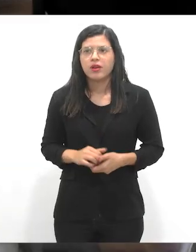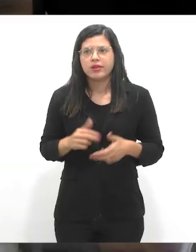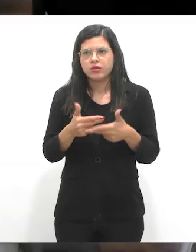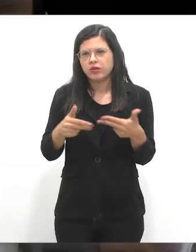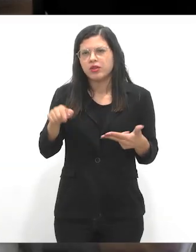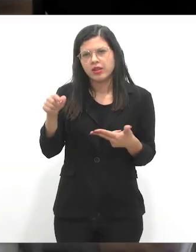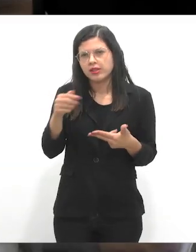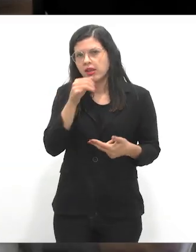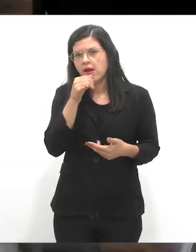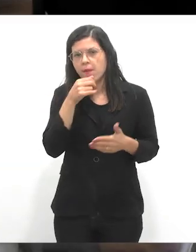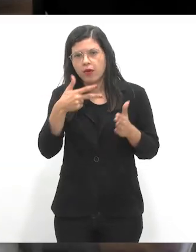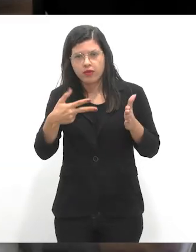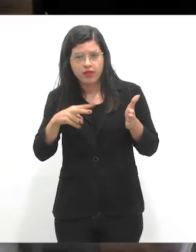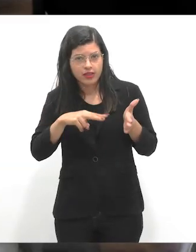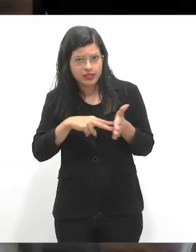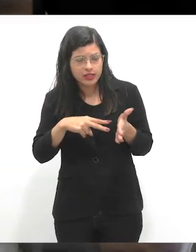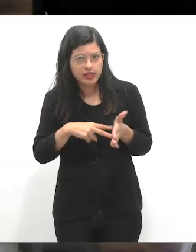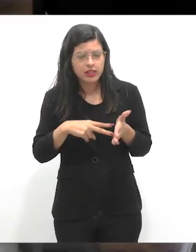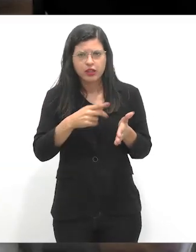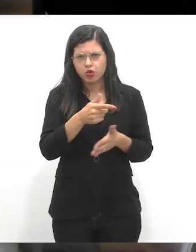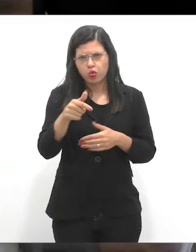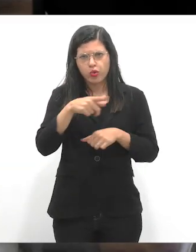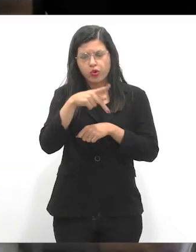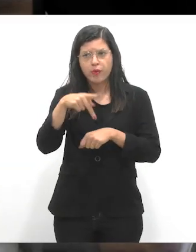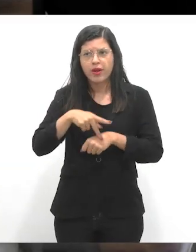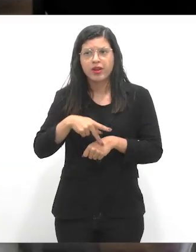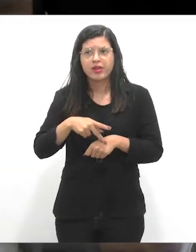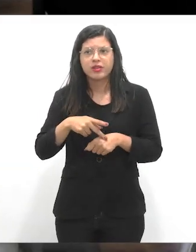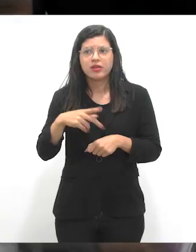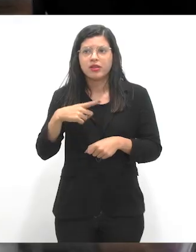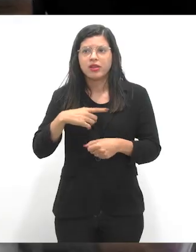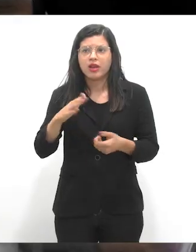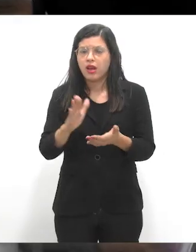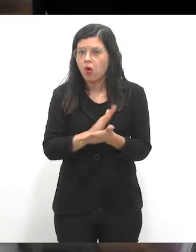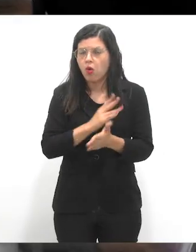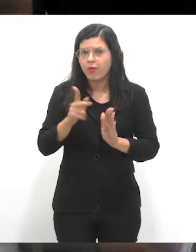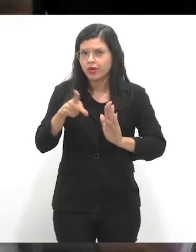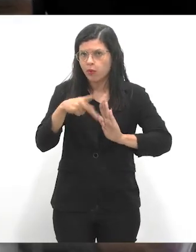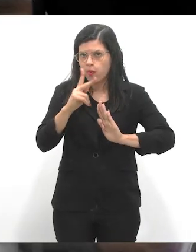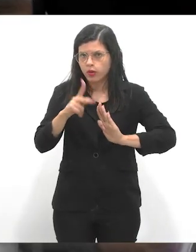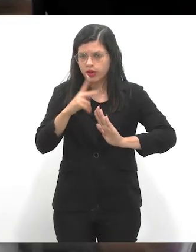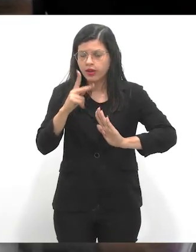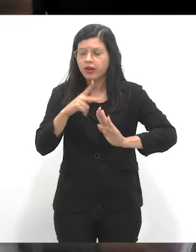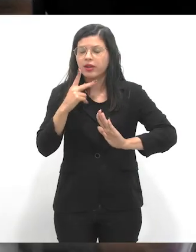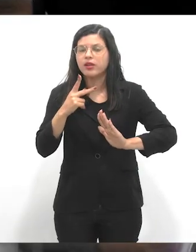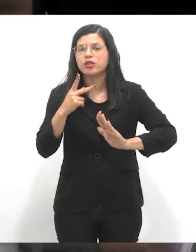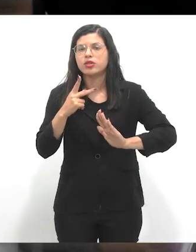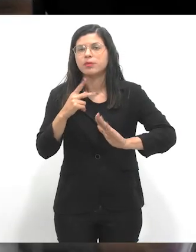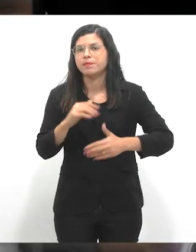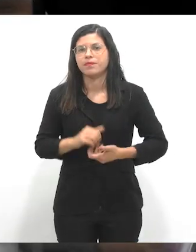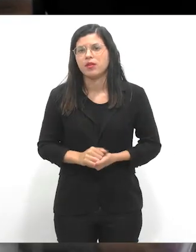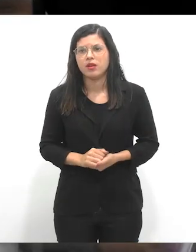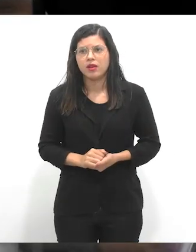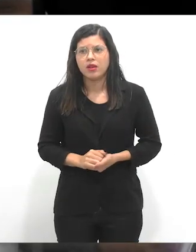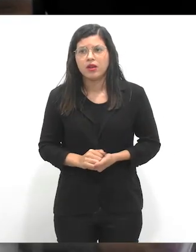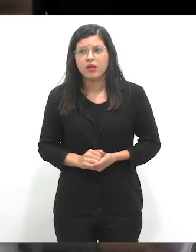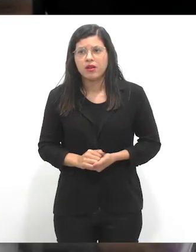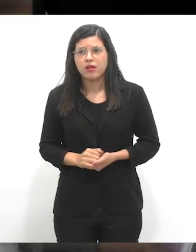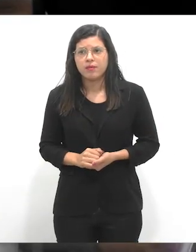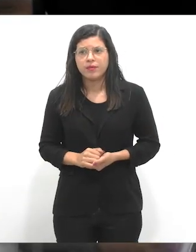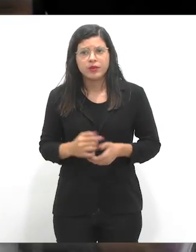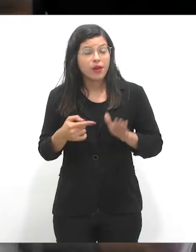essas situações, por exemplo, da Síria ou do Afeganistão, existem algumas portarias, né, portarias